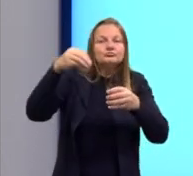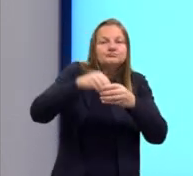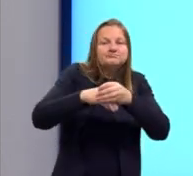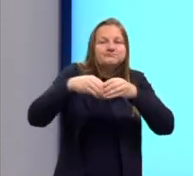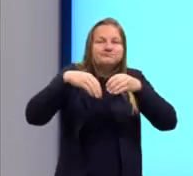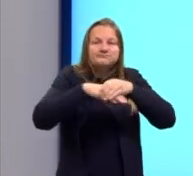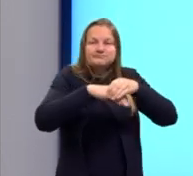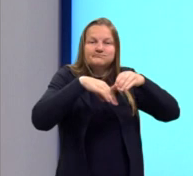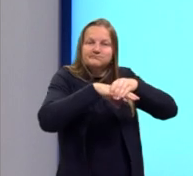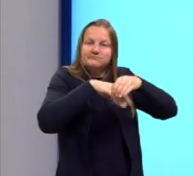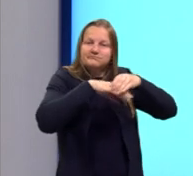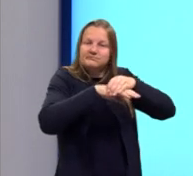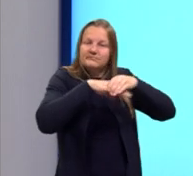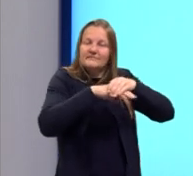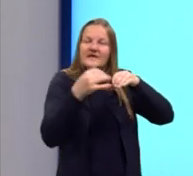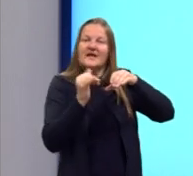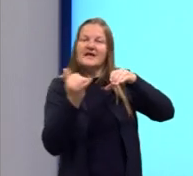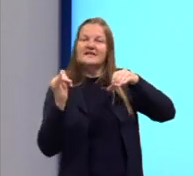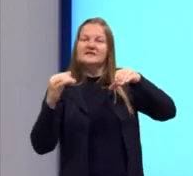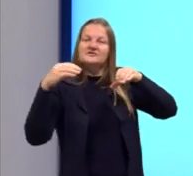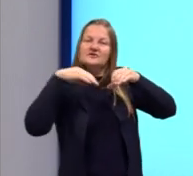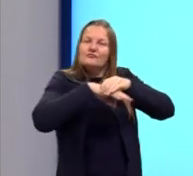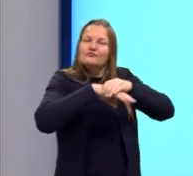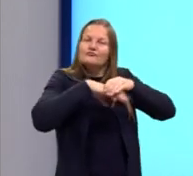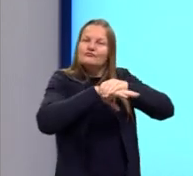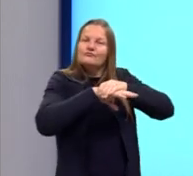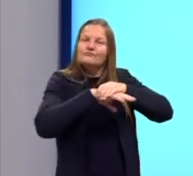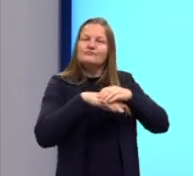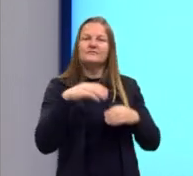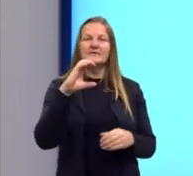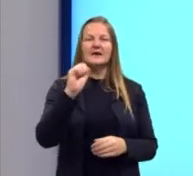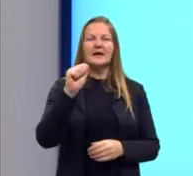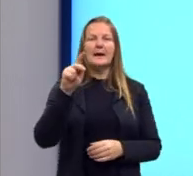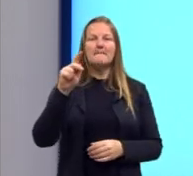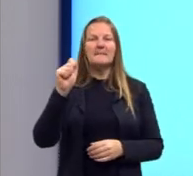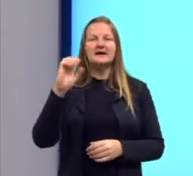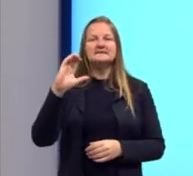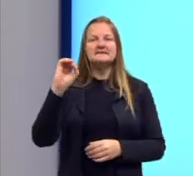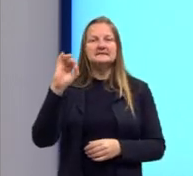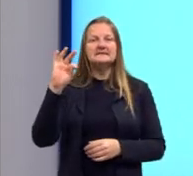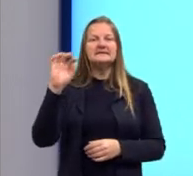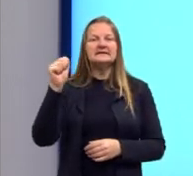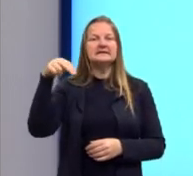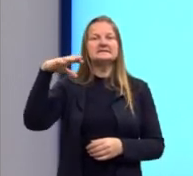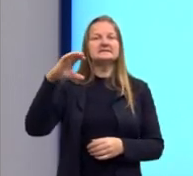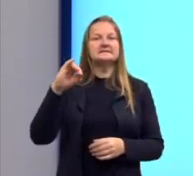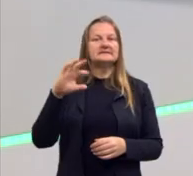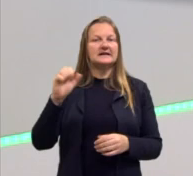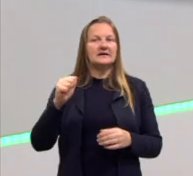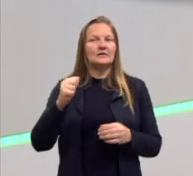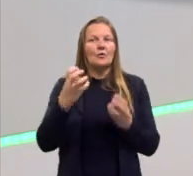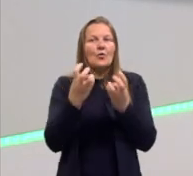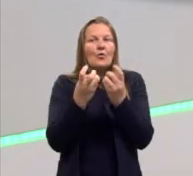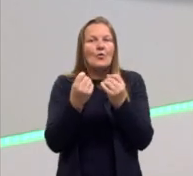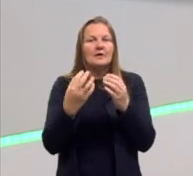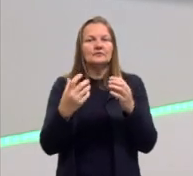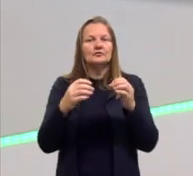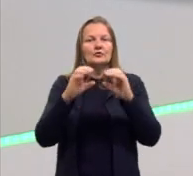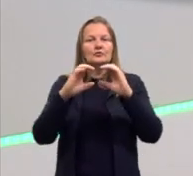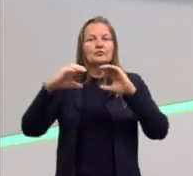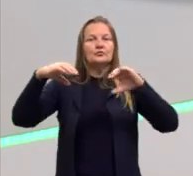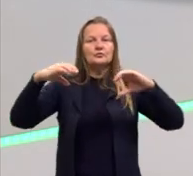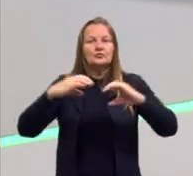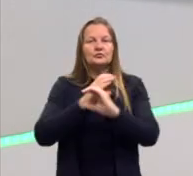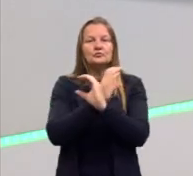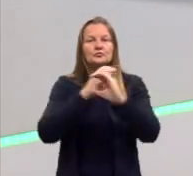relacionada é o valor que justamente está relacionado ao capacitor como que a gente define então carga é